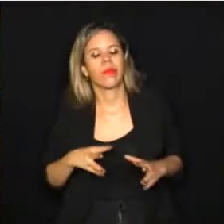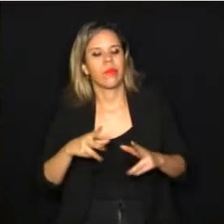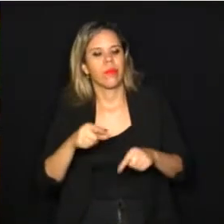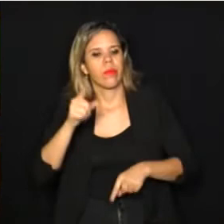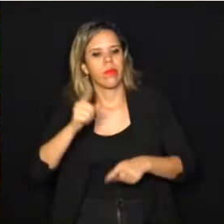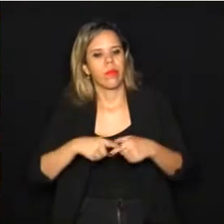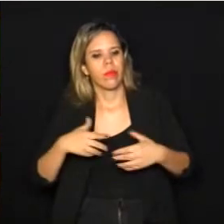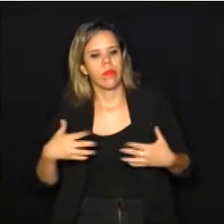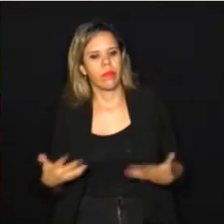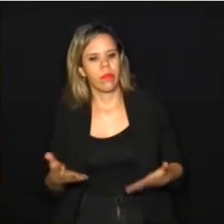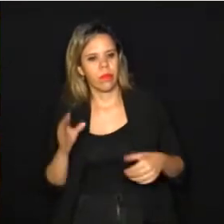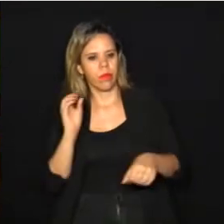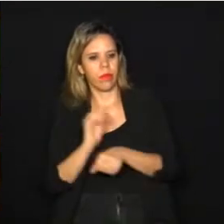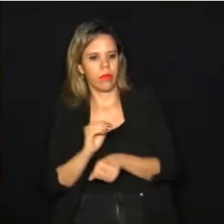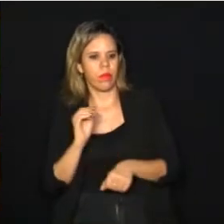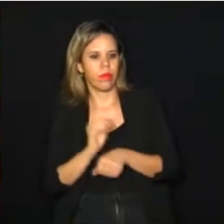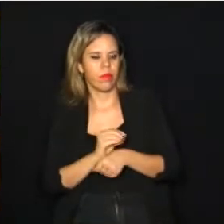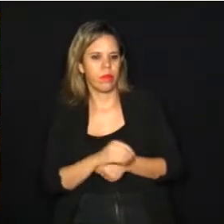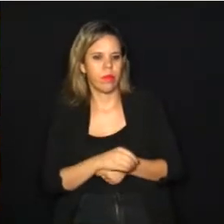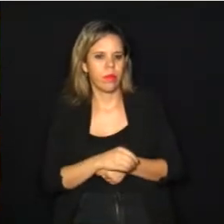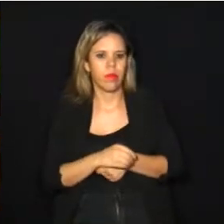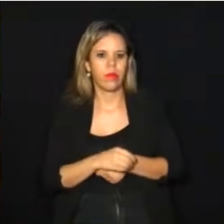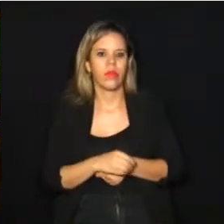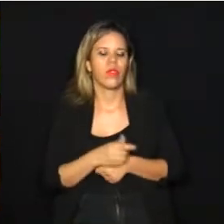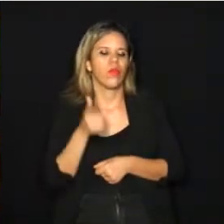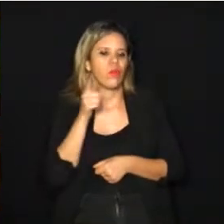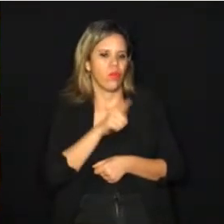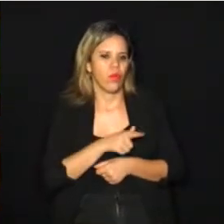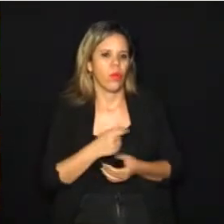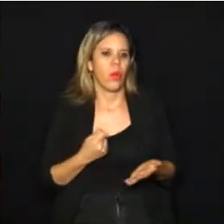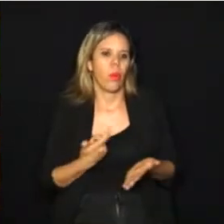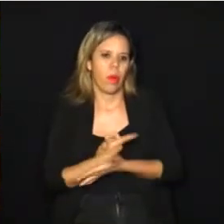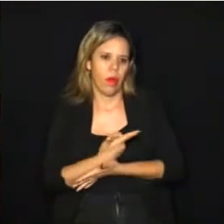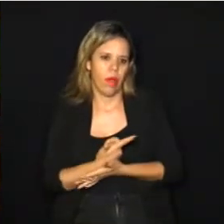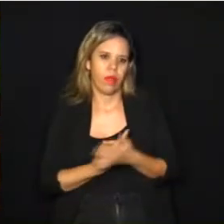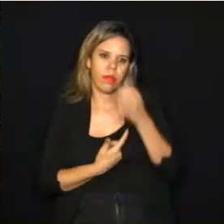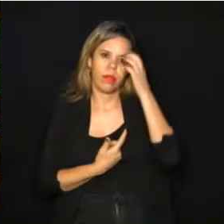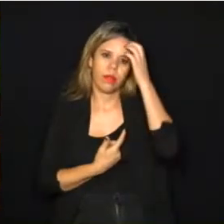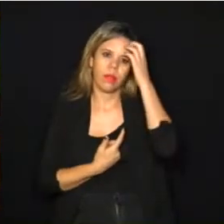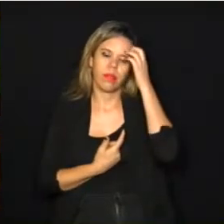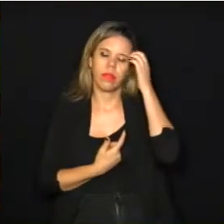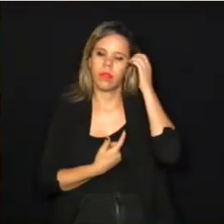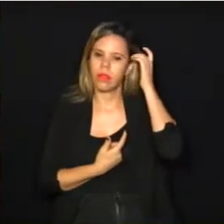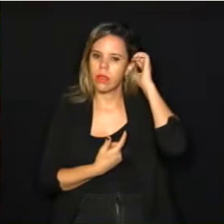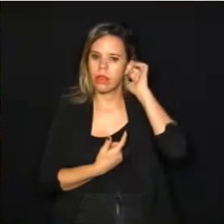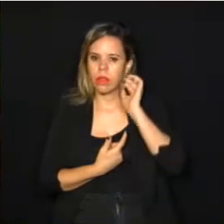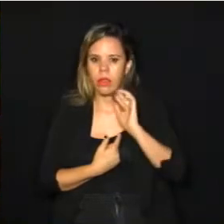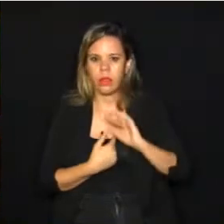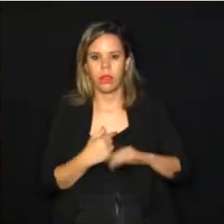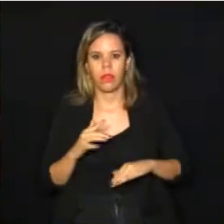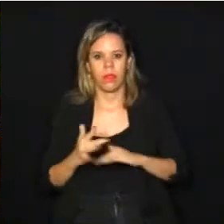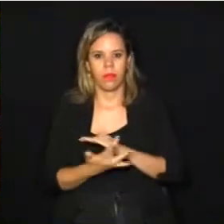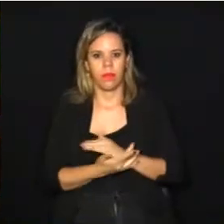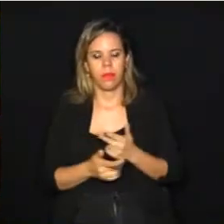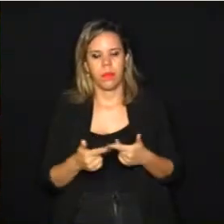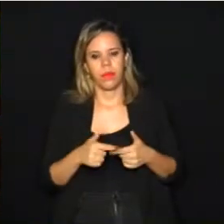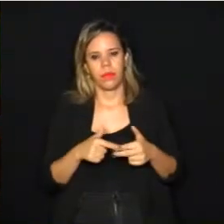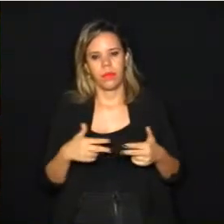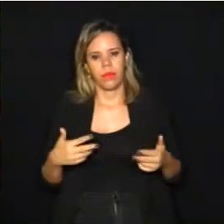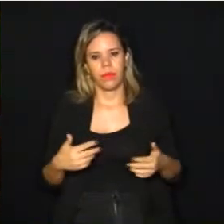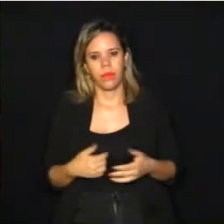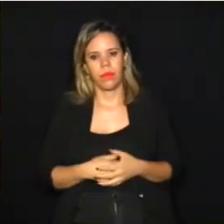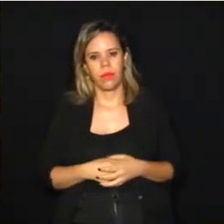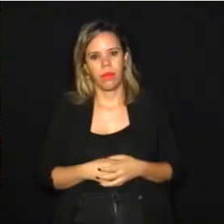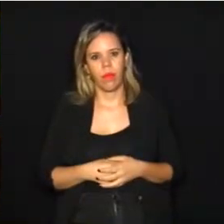equipamentos de proteção foi adquirida, né, para para a rede se equipar,